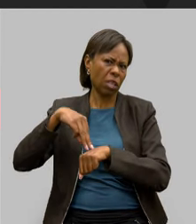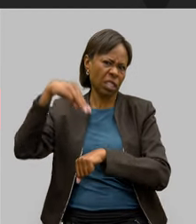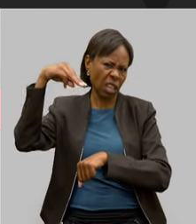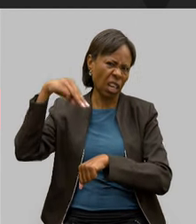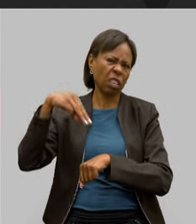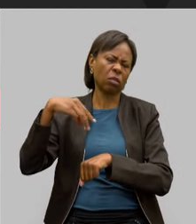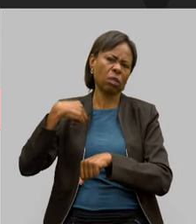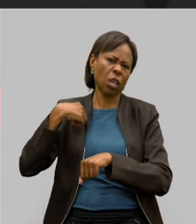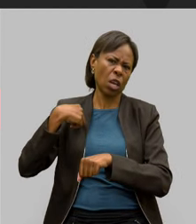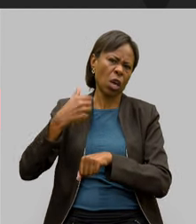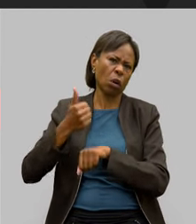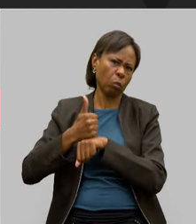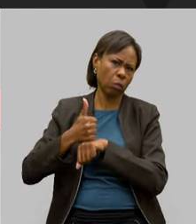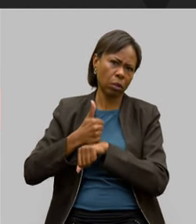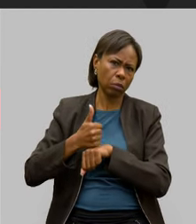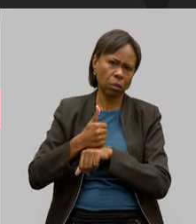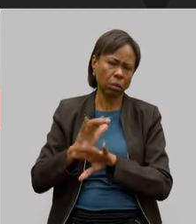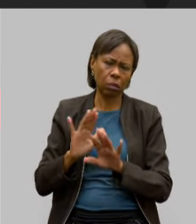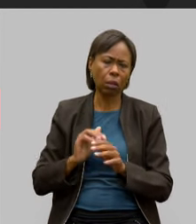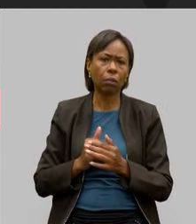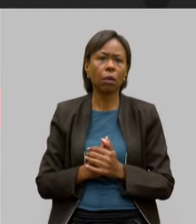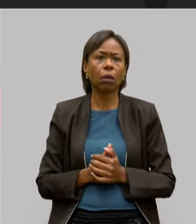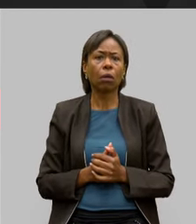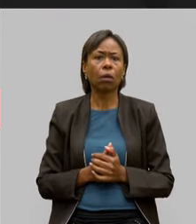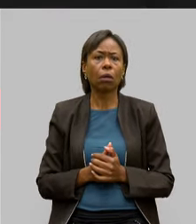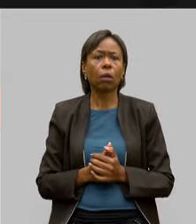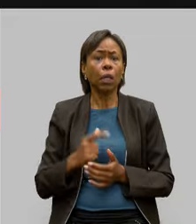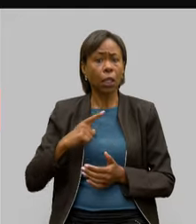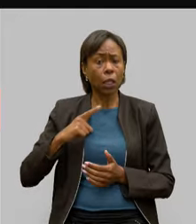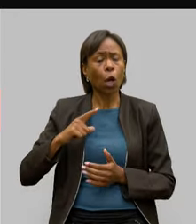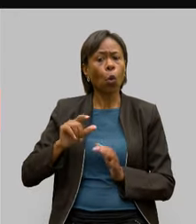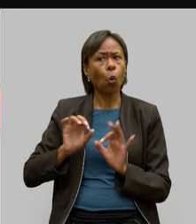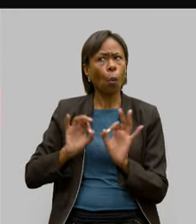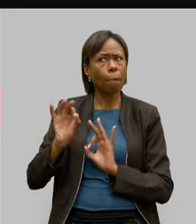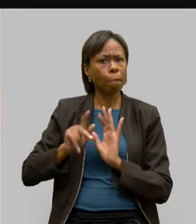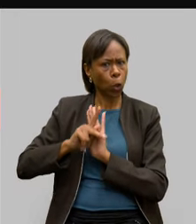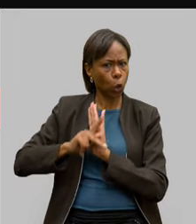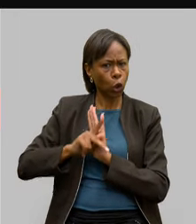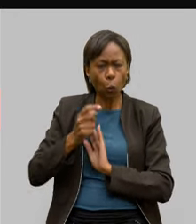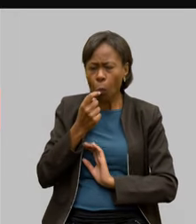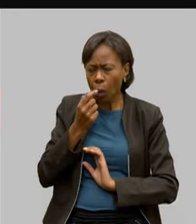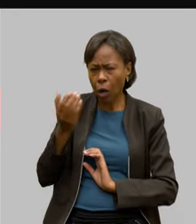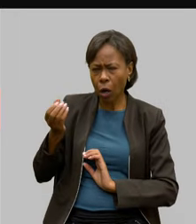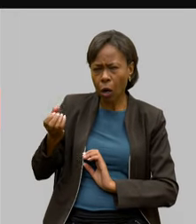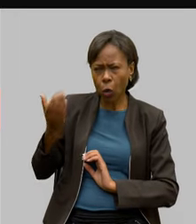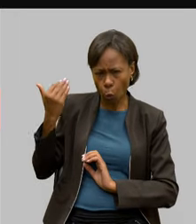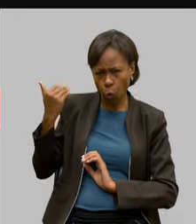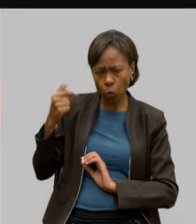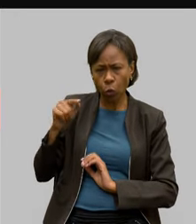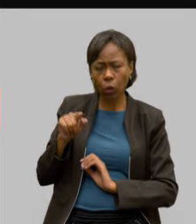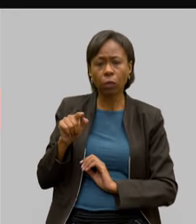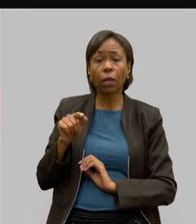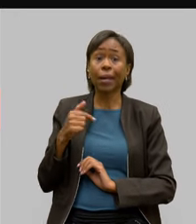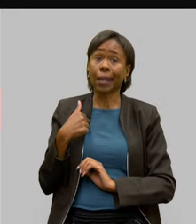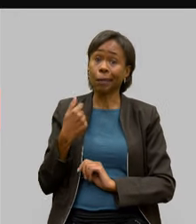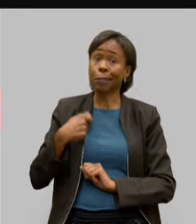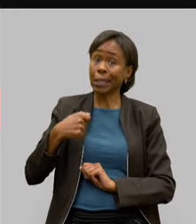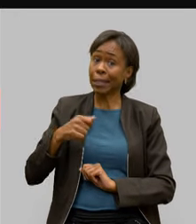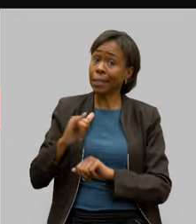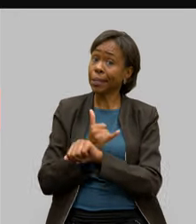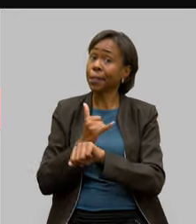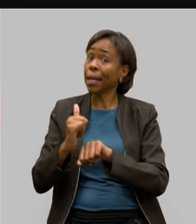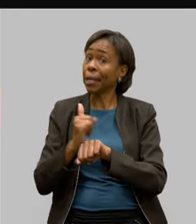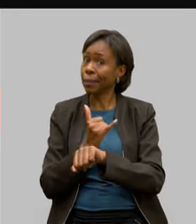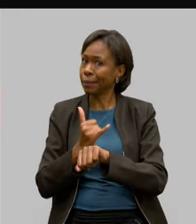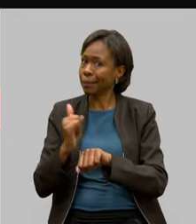uma pessoa produtiva Inclusive eu aprovei um projeto recentemente só que como eu tenho que ter um plano b eu não posso ficar assim na